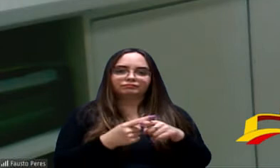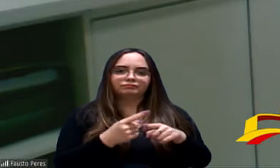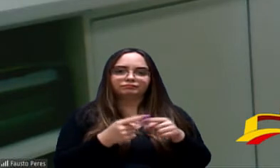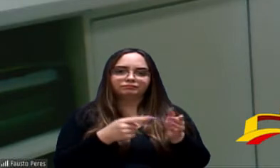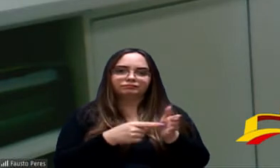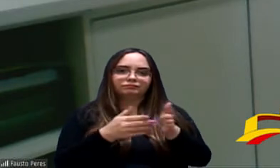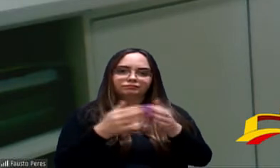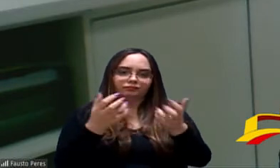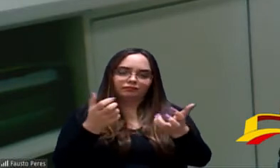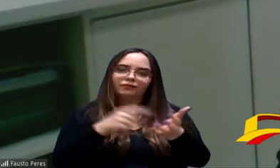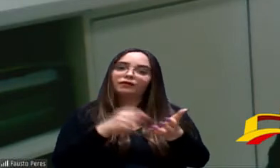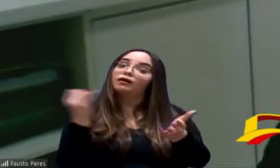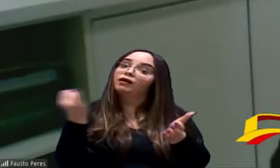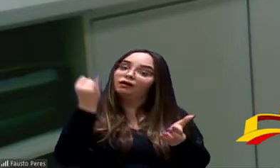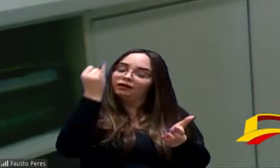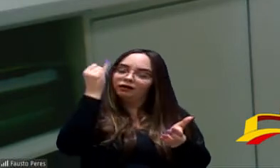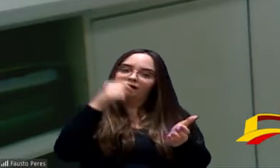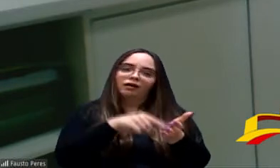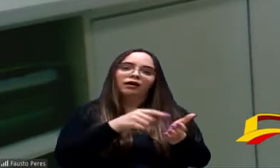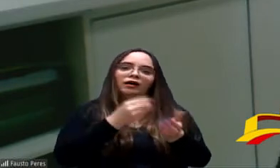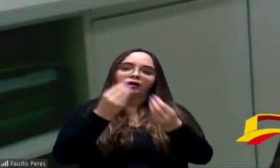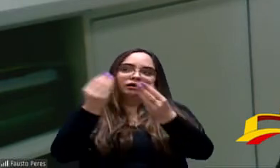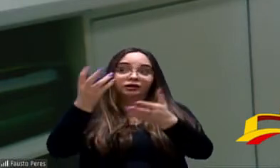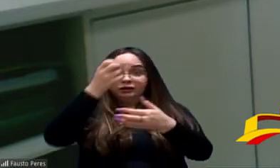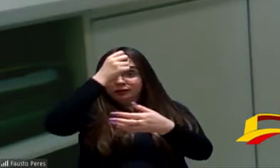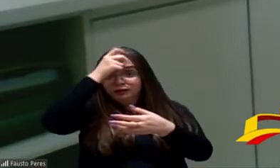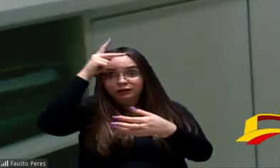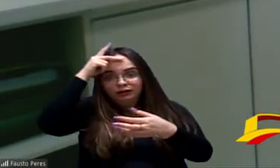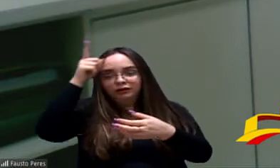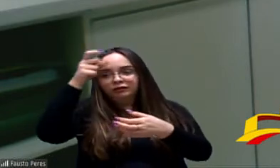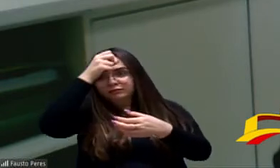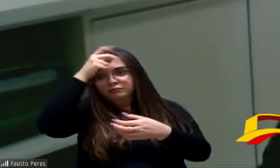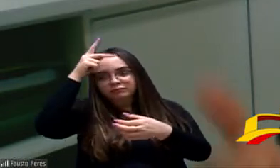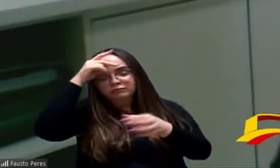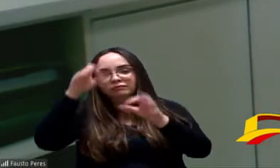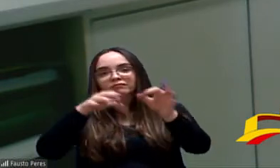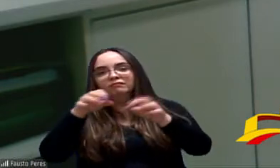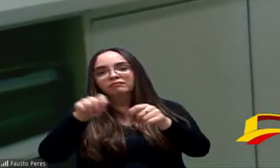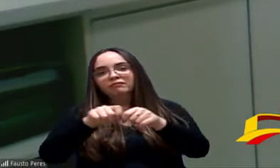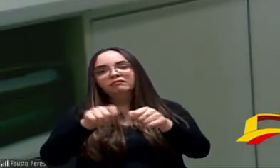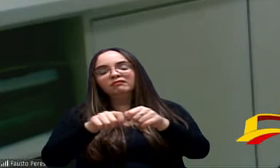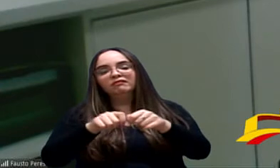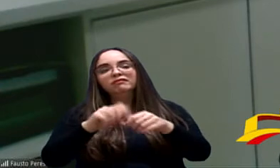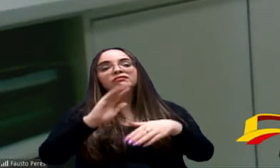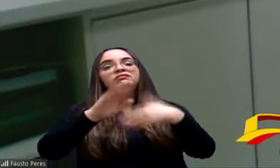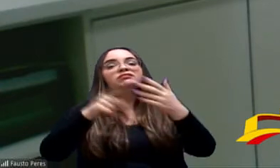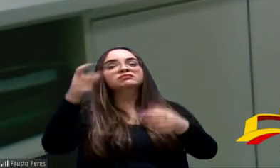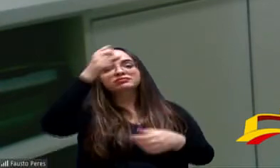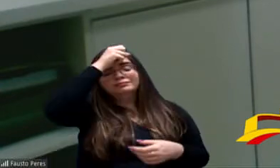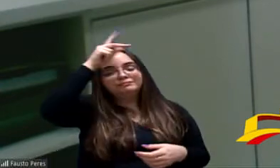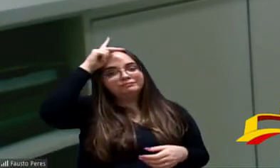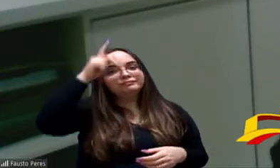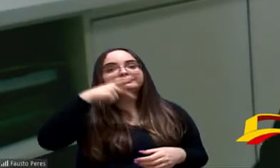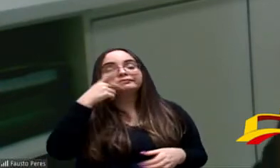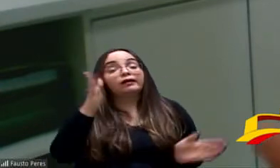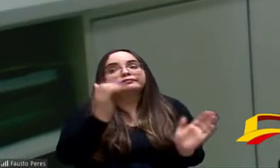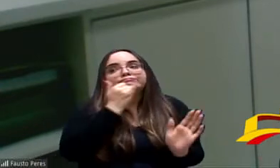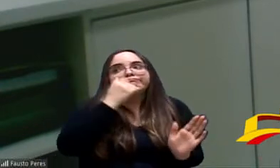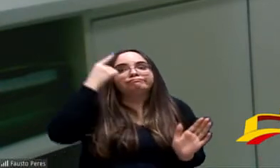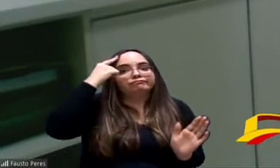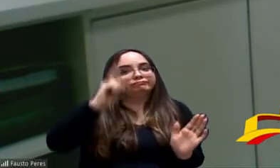importante, que ali você registra, vai para a prefeitura, e a prefeitura não vai poder alegar que ela não tinha conhecimento desses locais aí, que